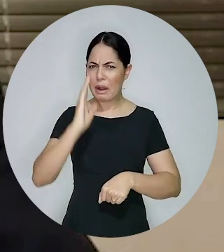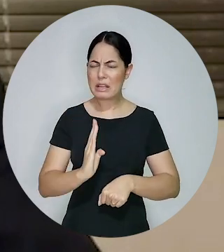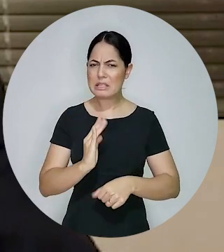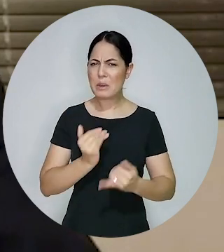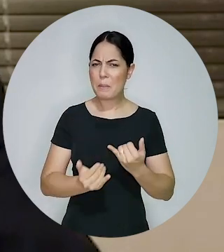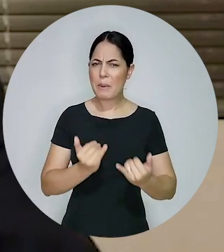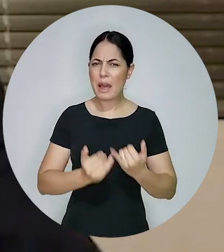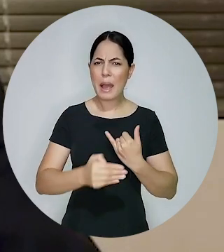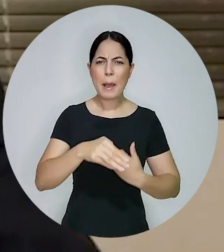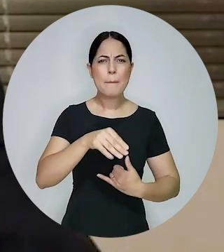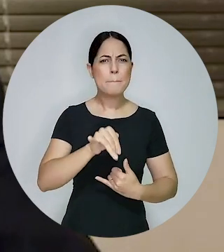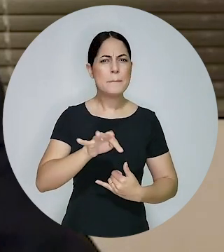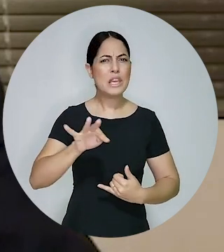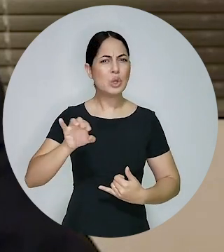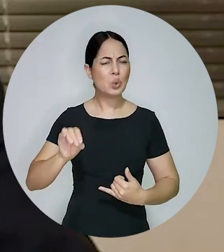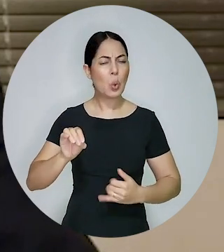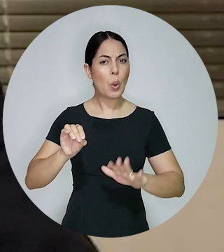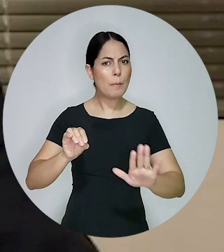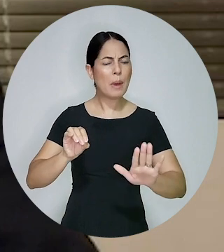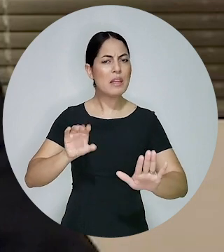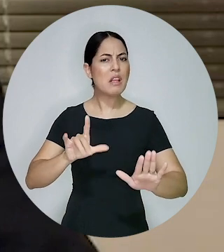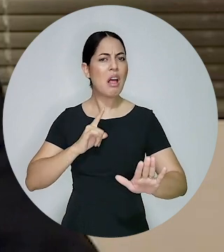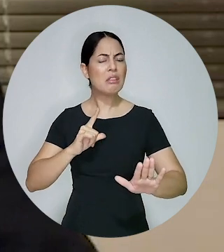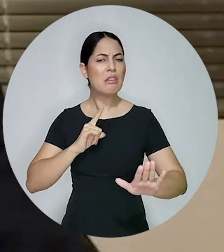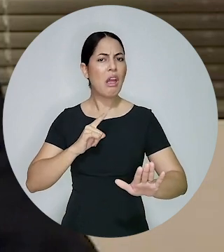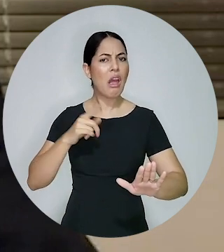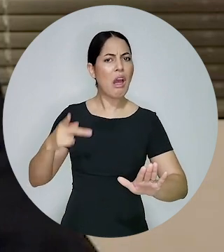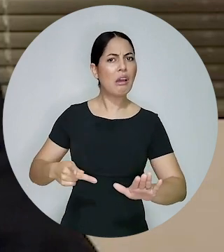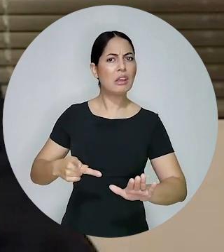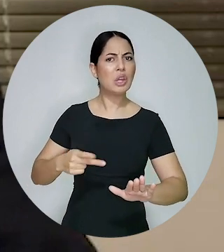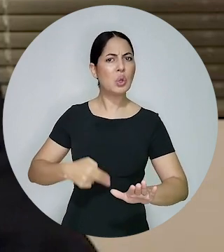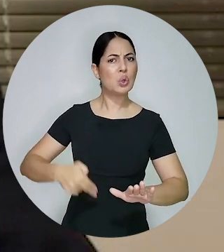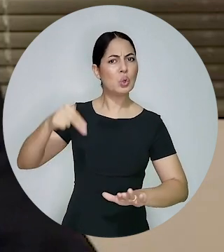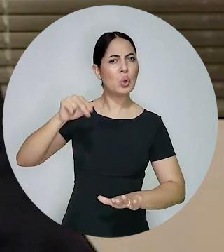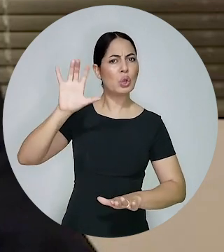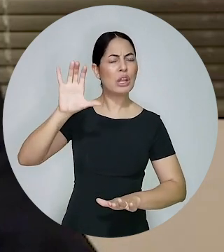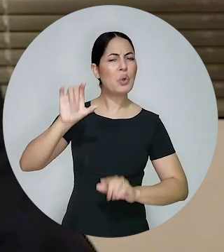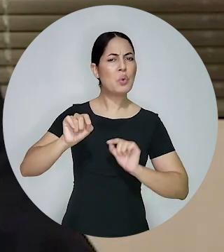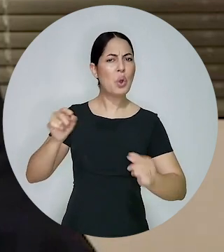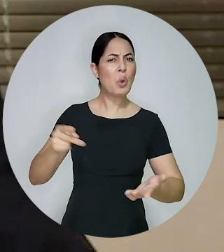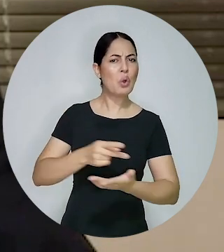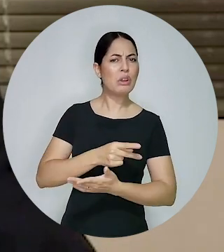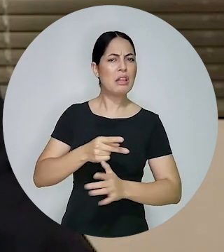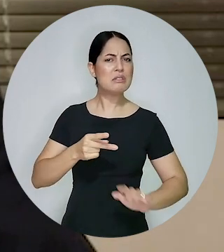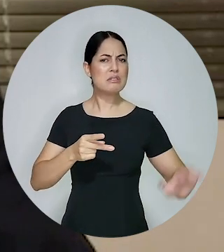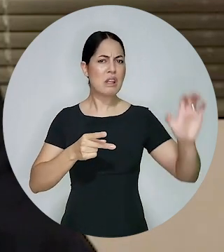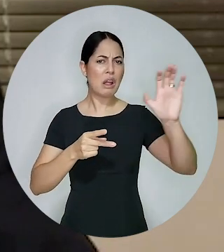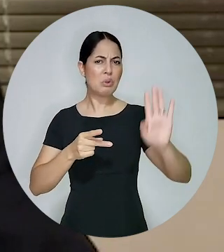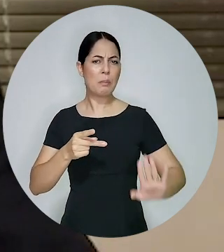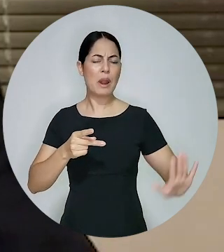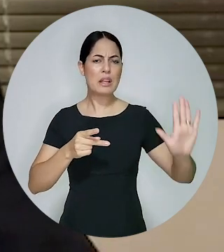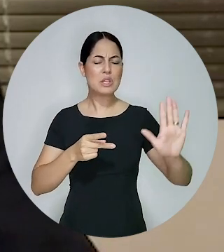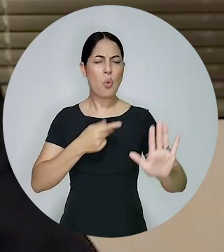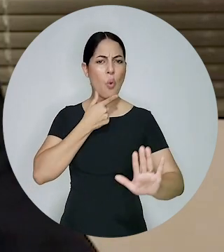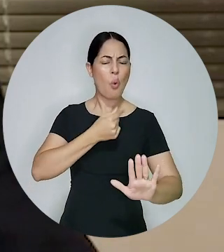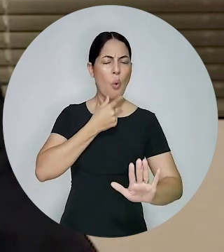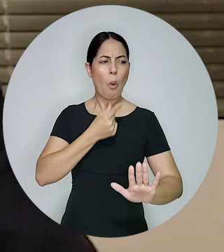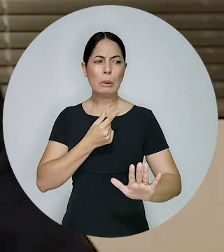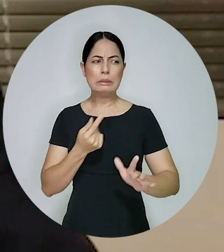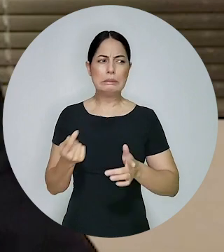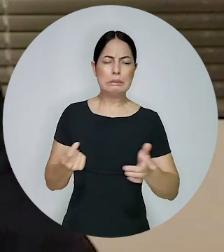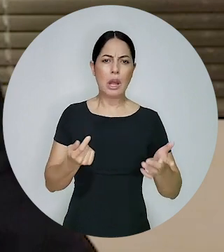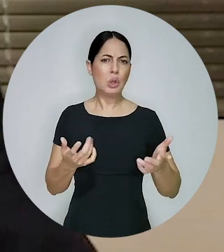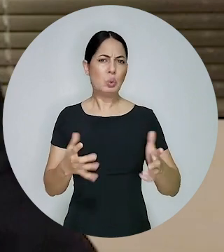brasileiro. Aqui no Nordeste, por exemplo, eu não creio que seja tão diferente do que os outros estados, e o homem resiste muito a fazer